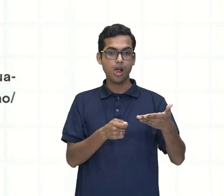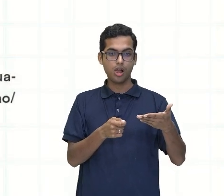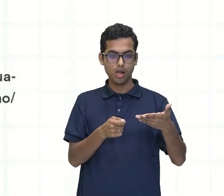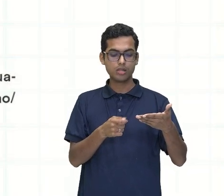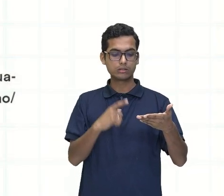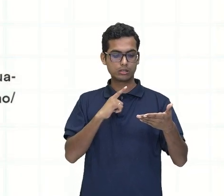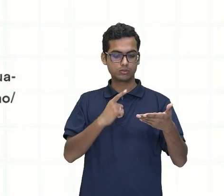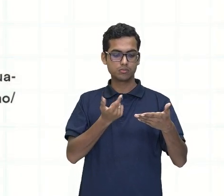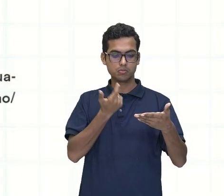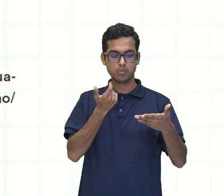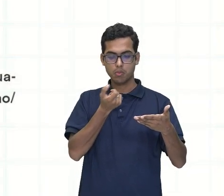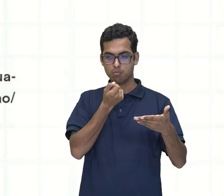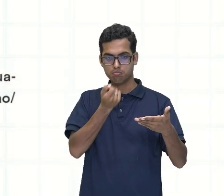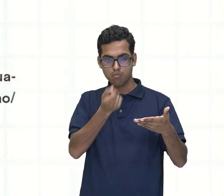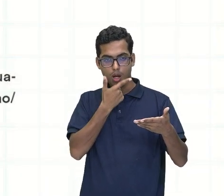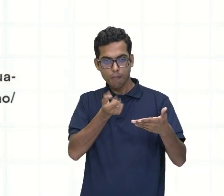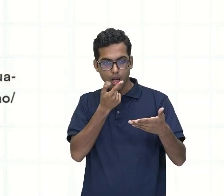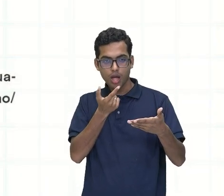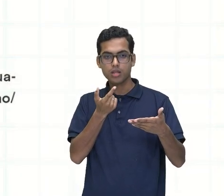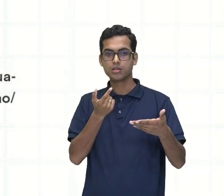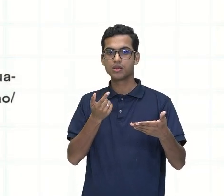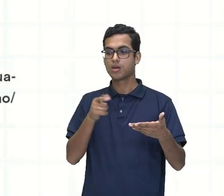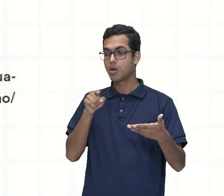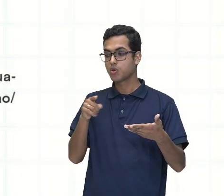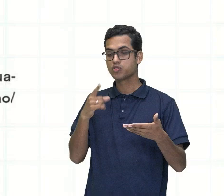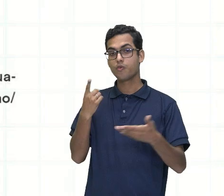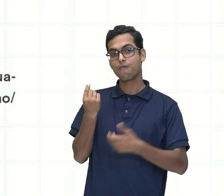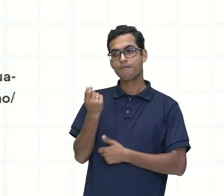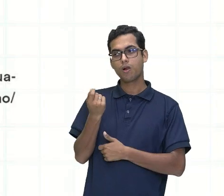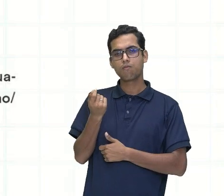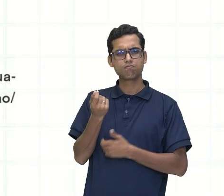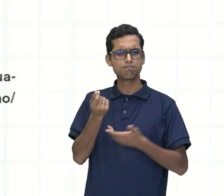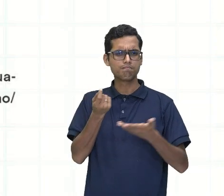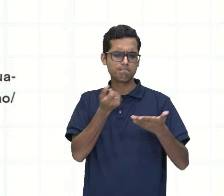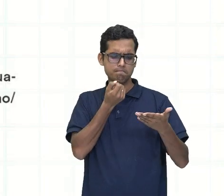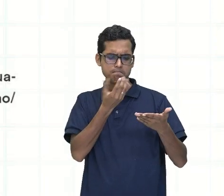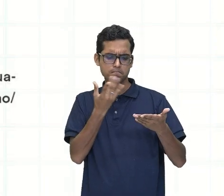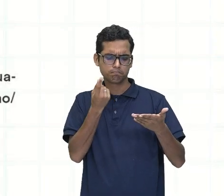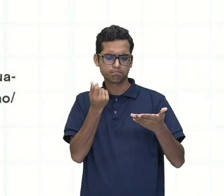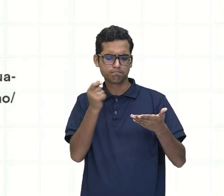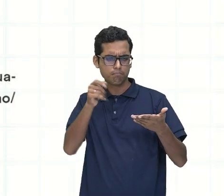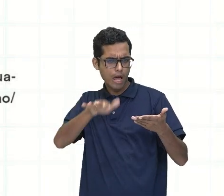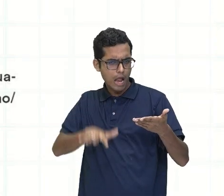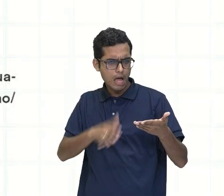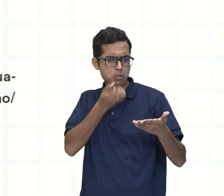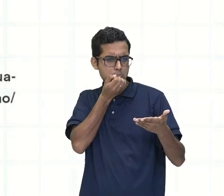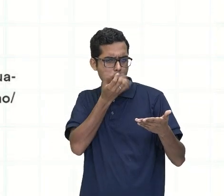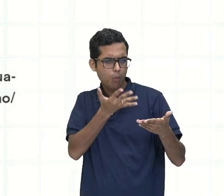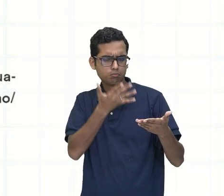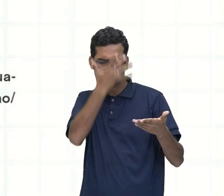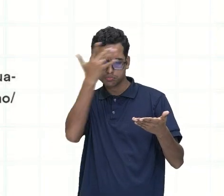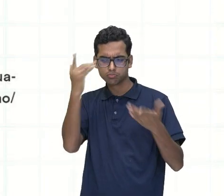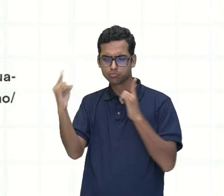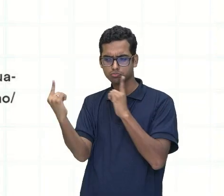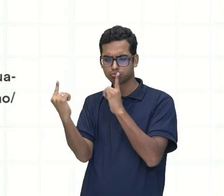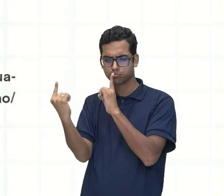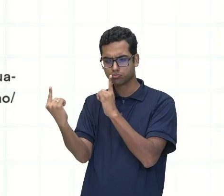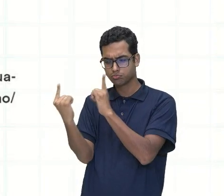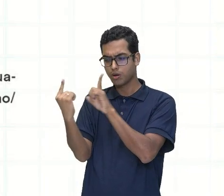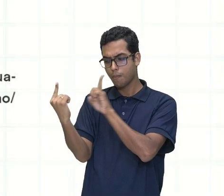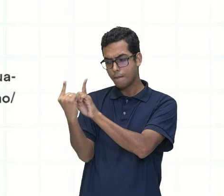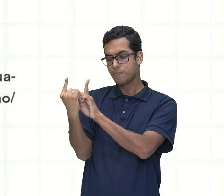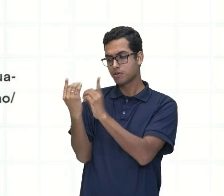paciente, né? Diferente do caro. Posso tirar esse caro aqui. Também vai ser uma opinião? Vai, professor. Por quê? Porque